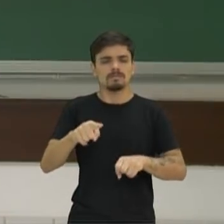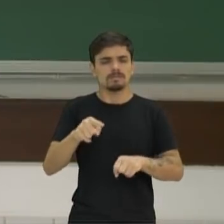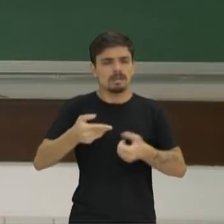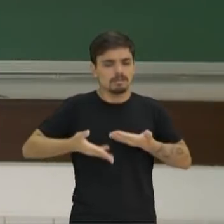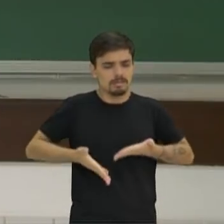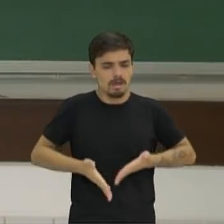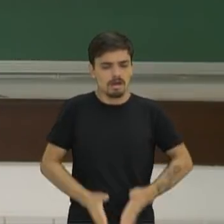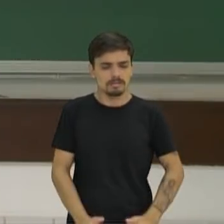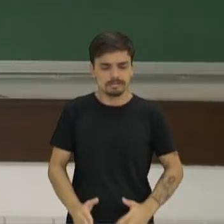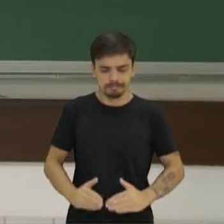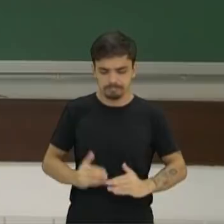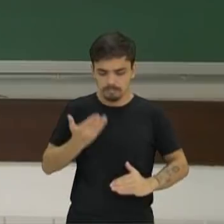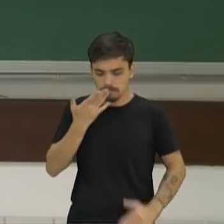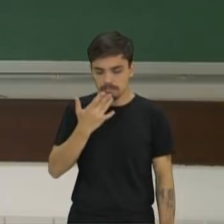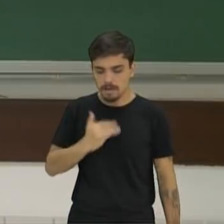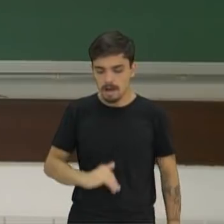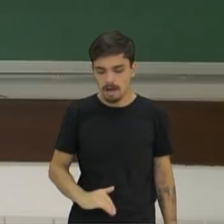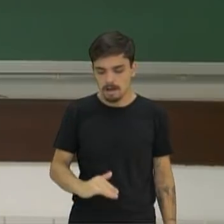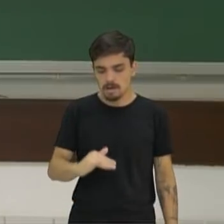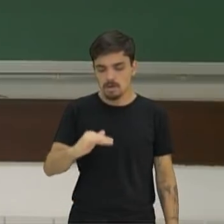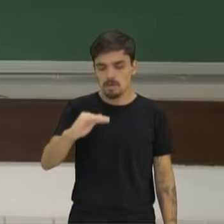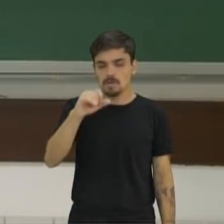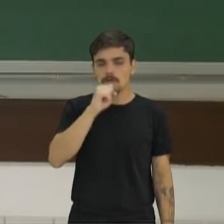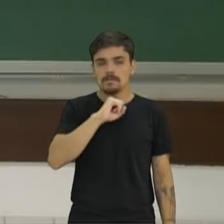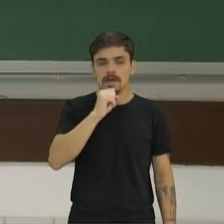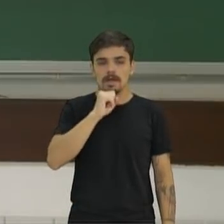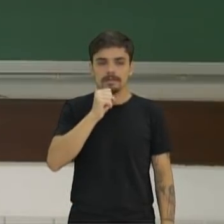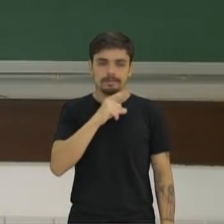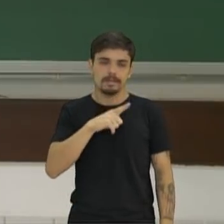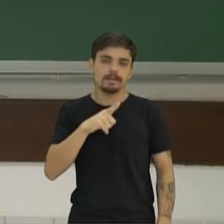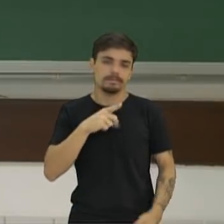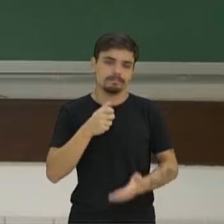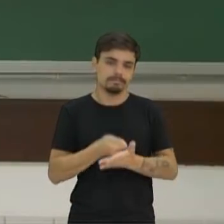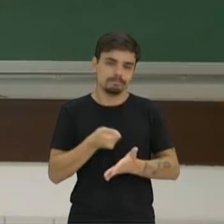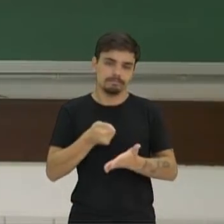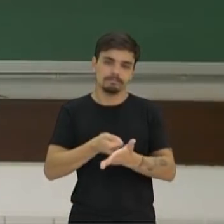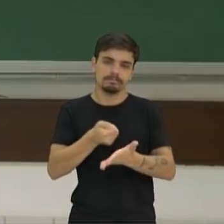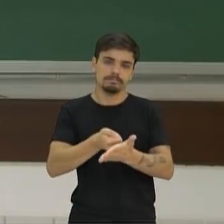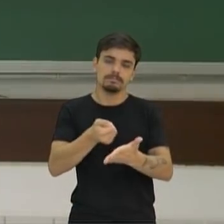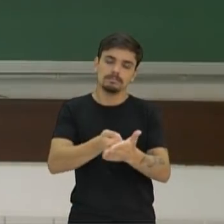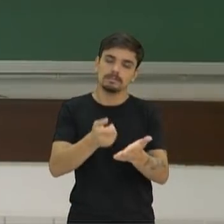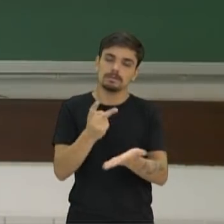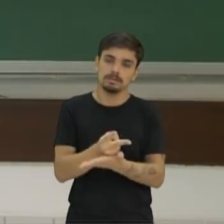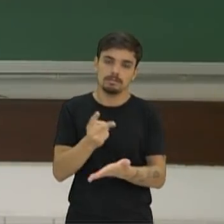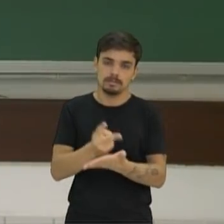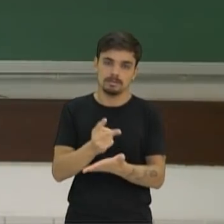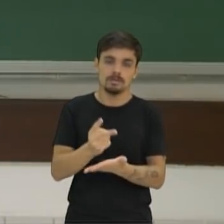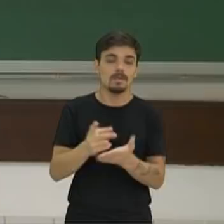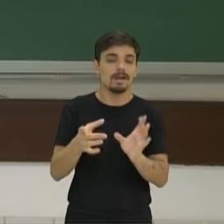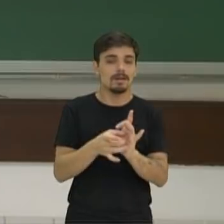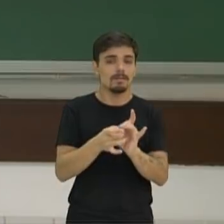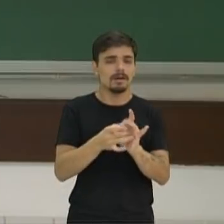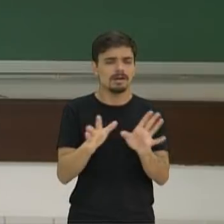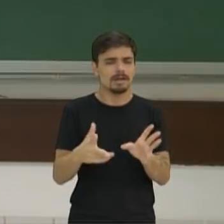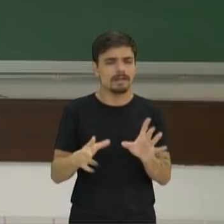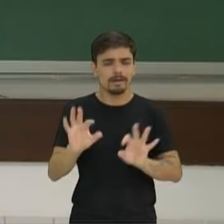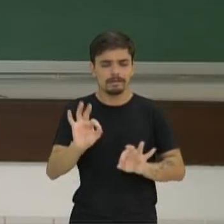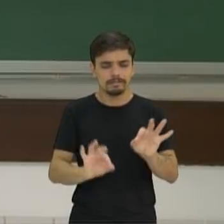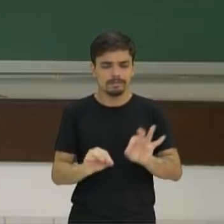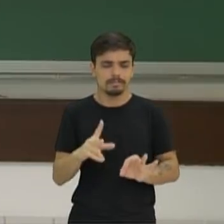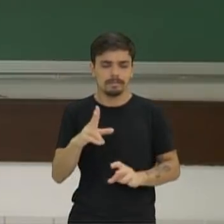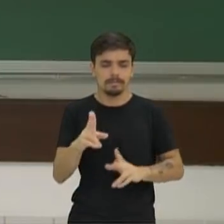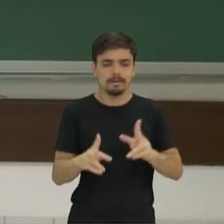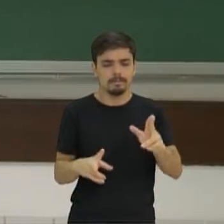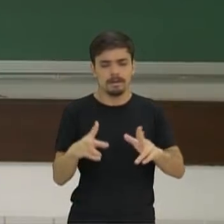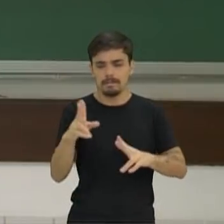nasce até você envelhecer. Então essa liberdade, ela é podada, certo? Então a sociedade